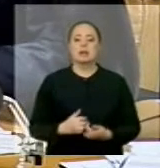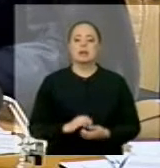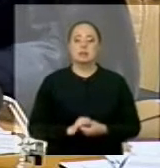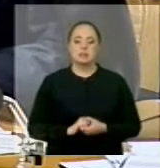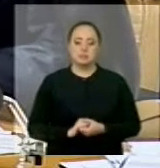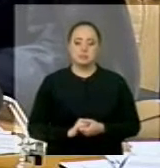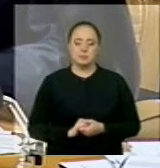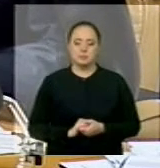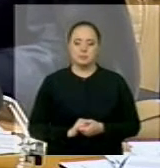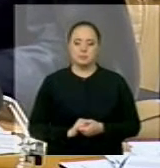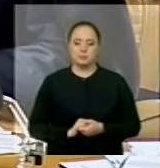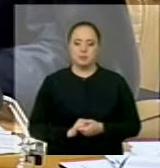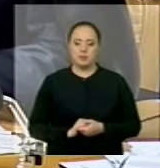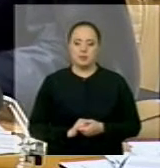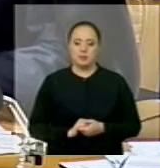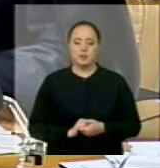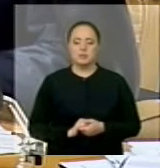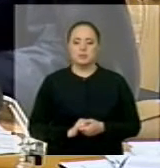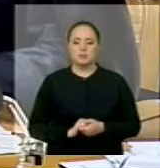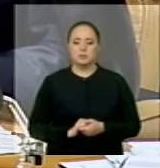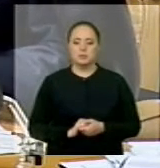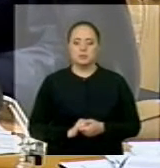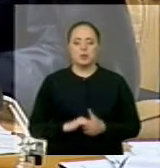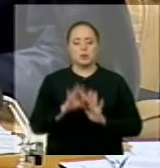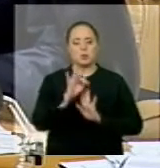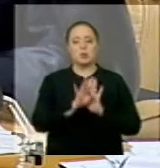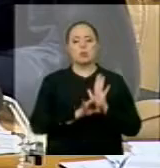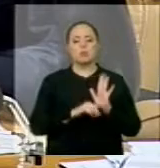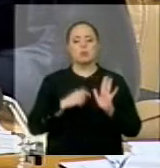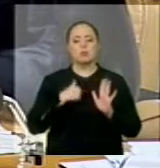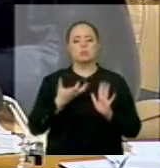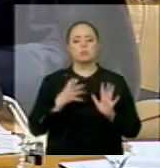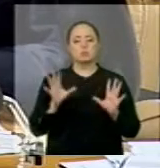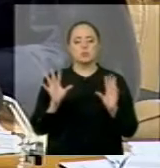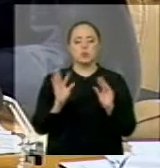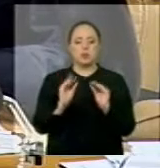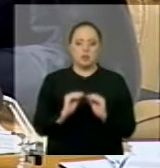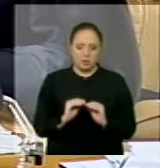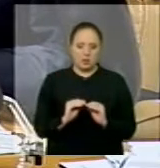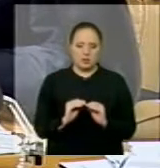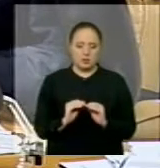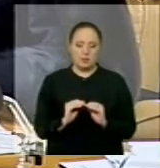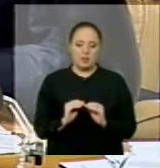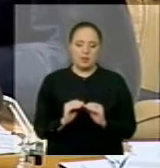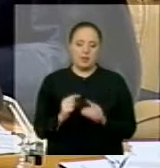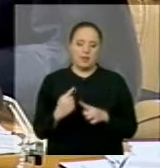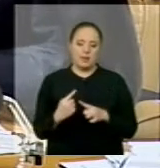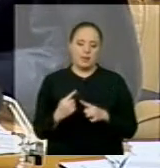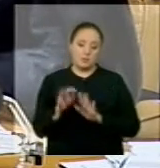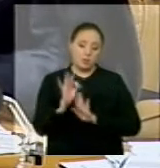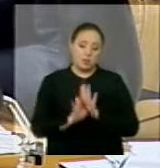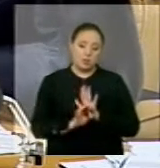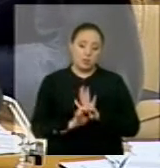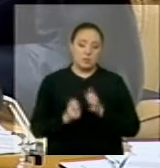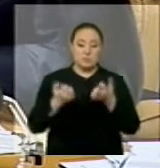aqui se encontra um segmento que vou procurar sintetizar, eis que a rigor é, por assim dizer,